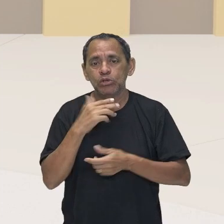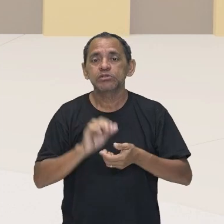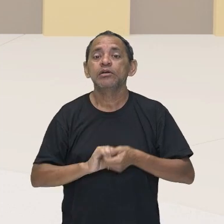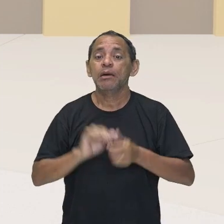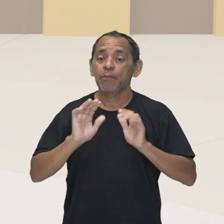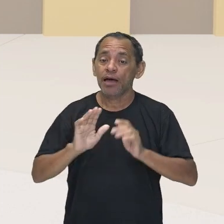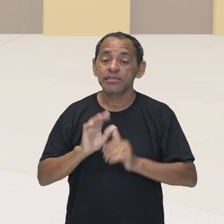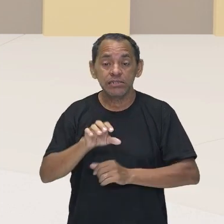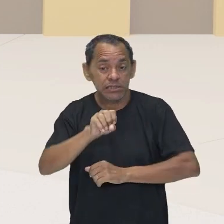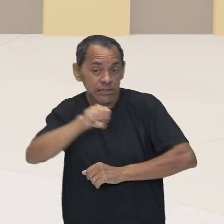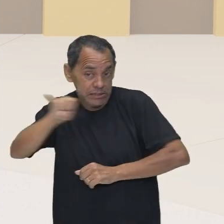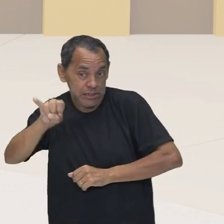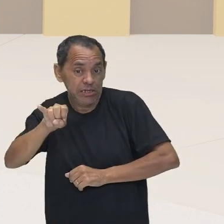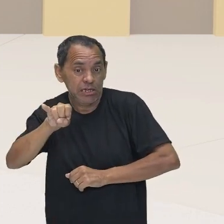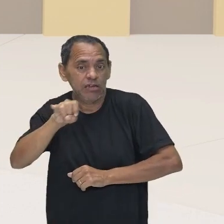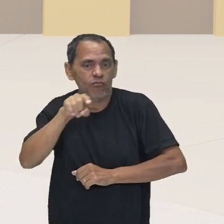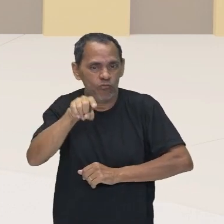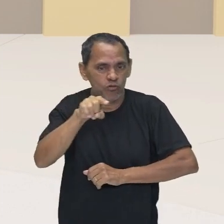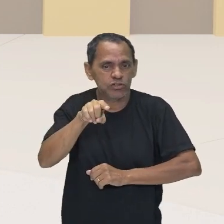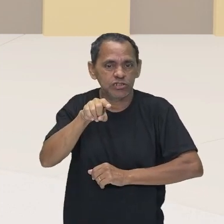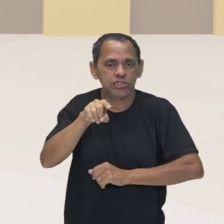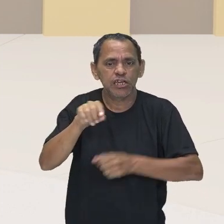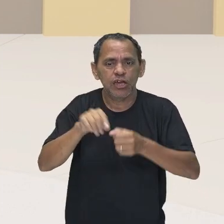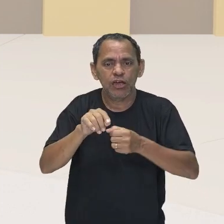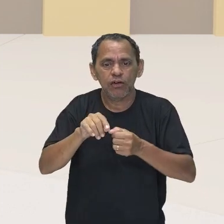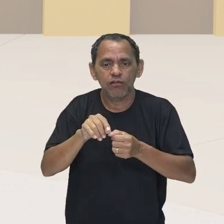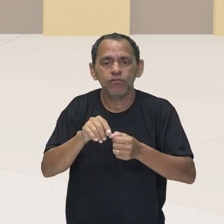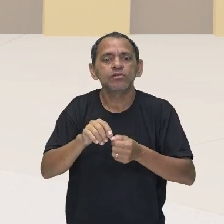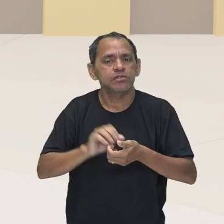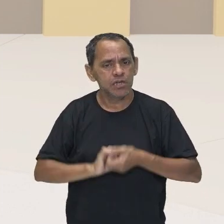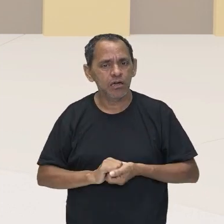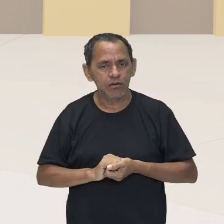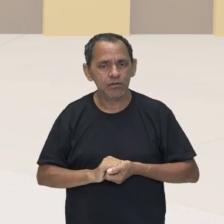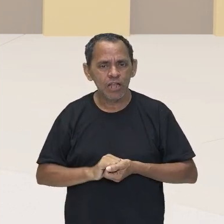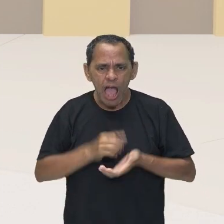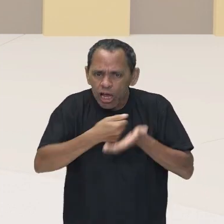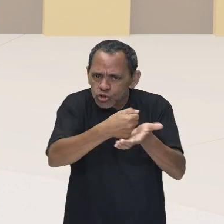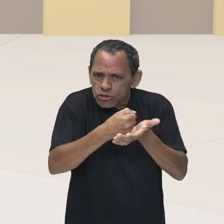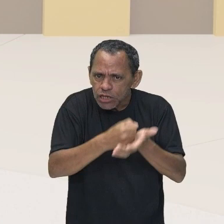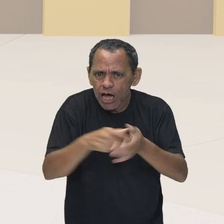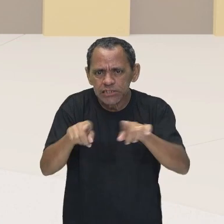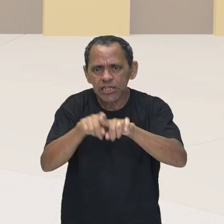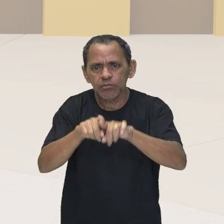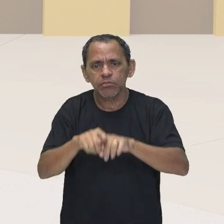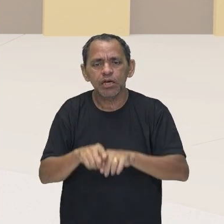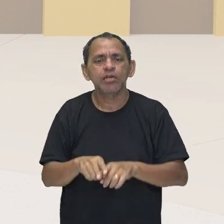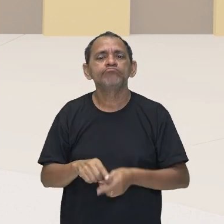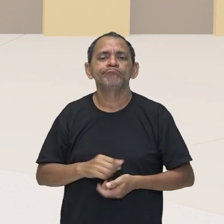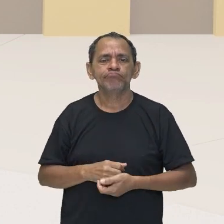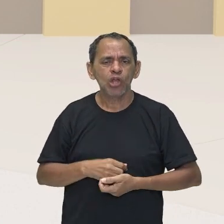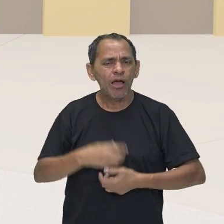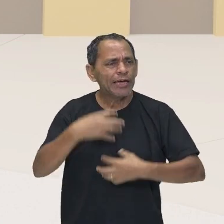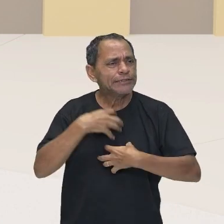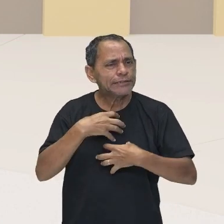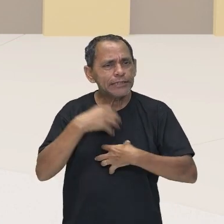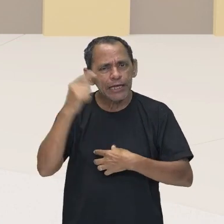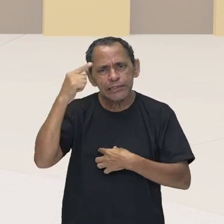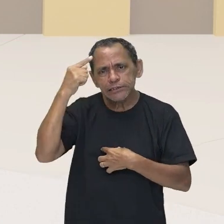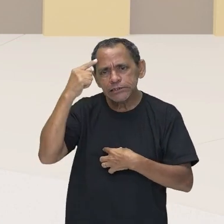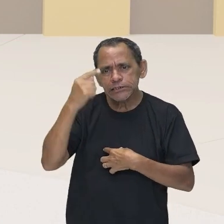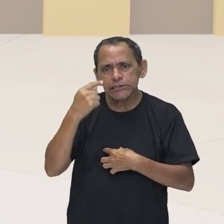que esteja acontecendo, mas eu posso fazer a minha parte. Eu posso ter o meu senso de responsabilidade e